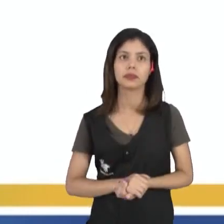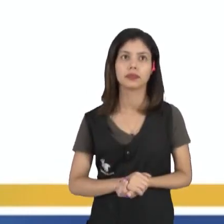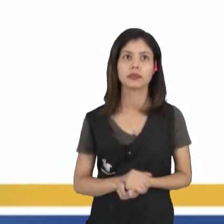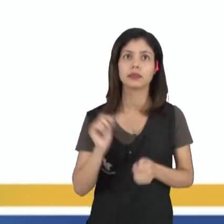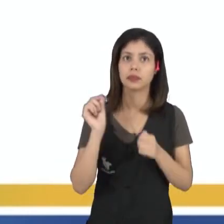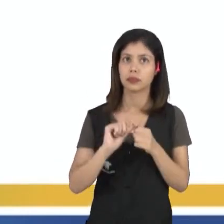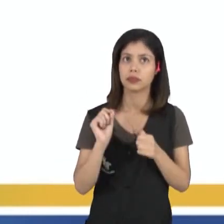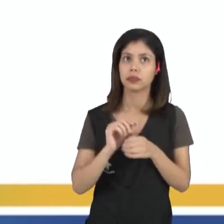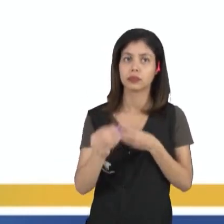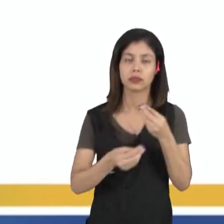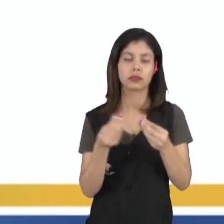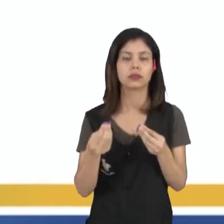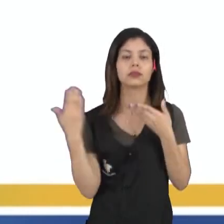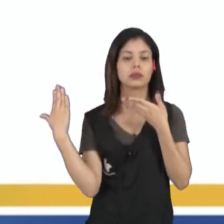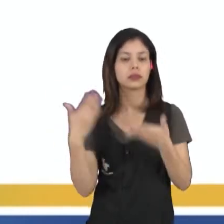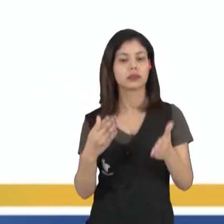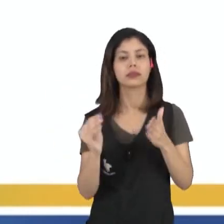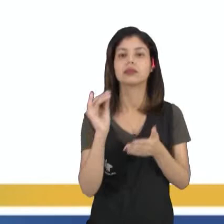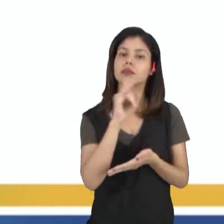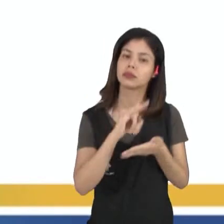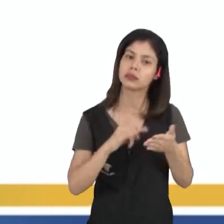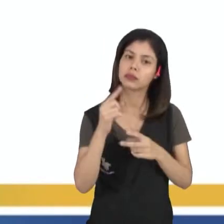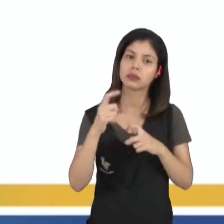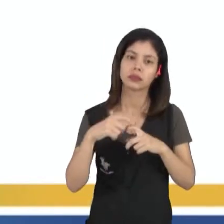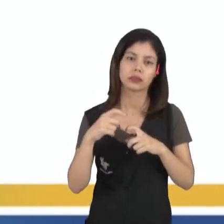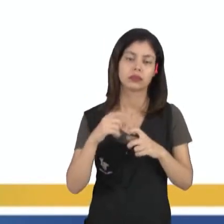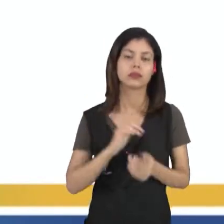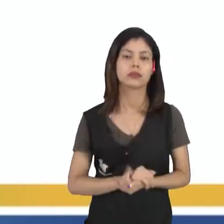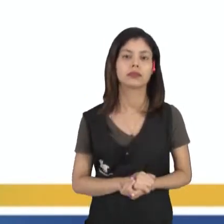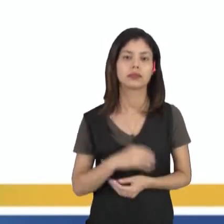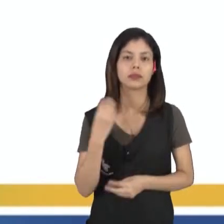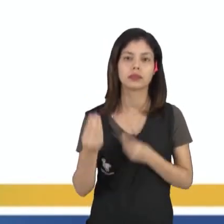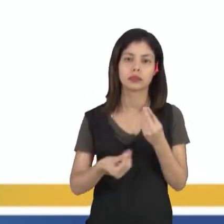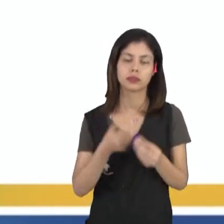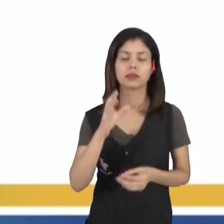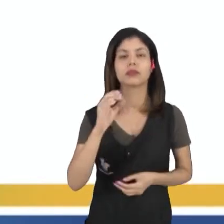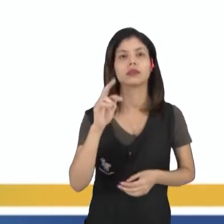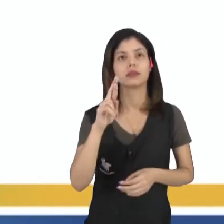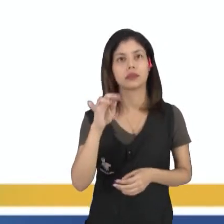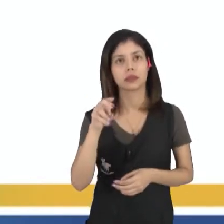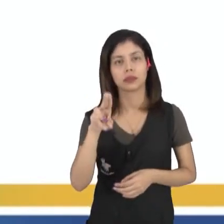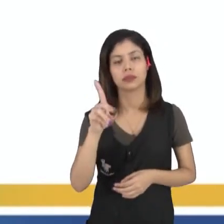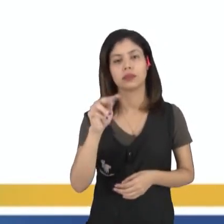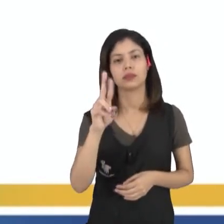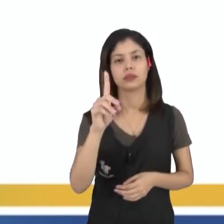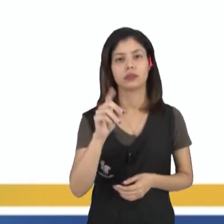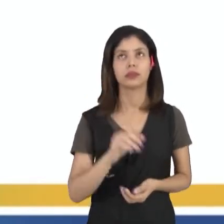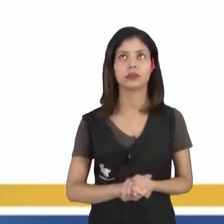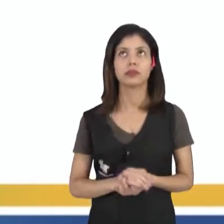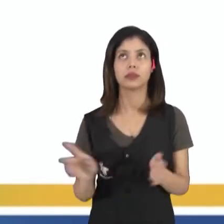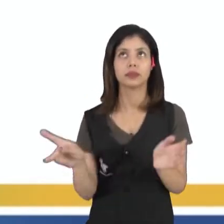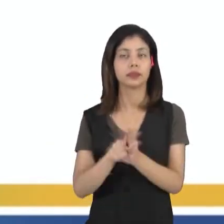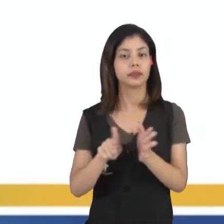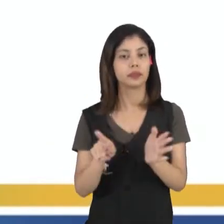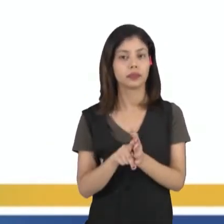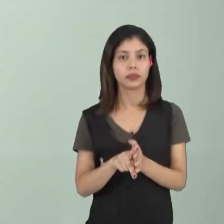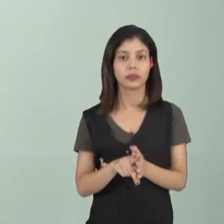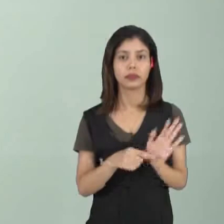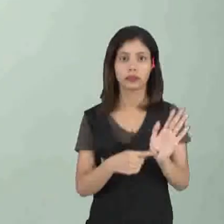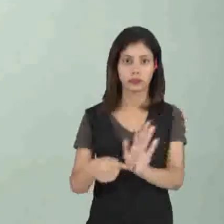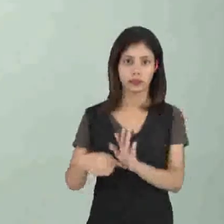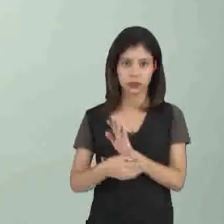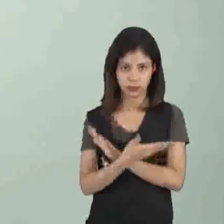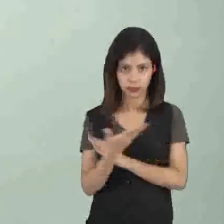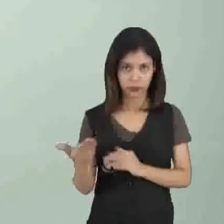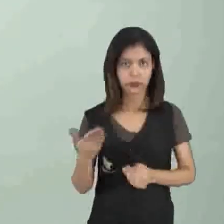Fiz o tratamento como determinou o médico. Tá? De conformidade aí com a determinação que o médico deu para